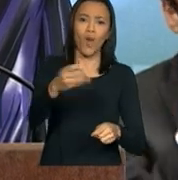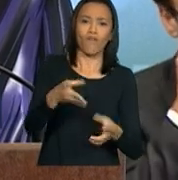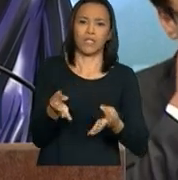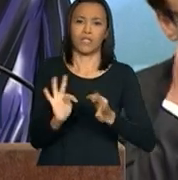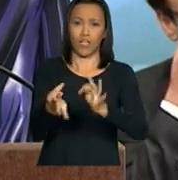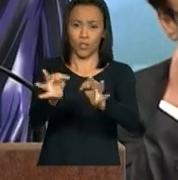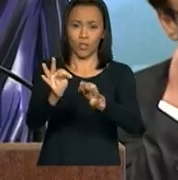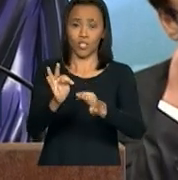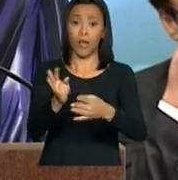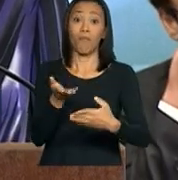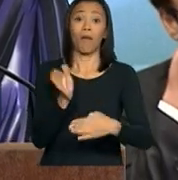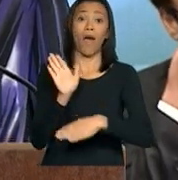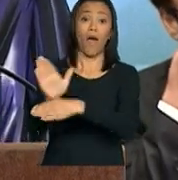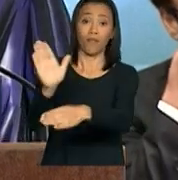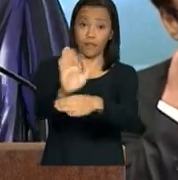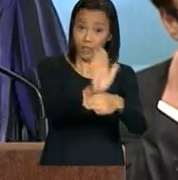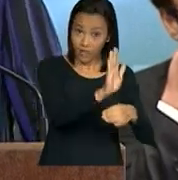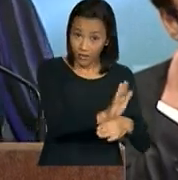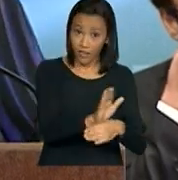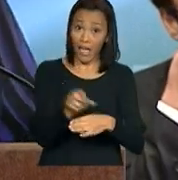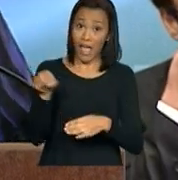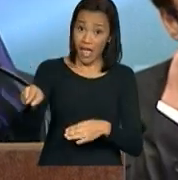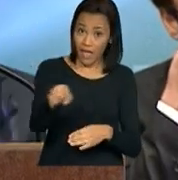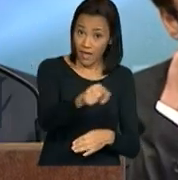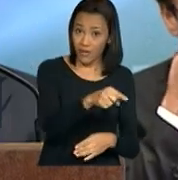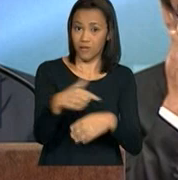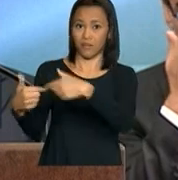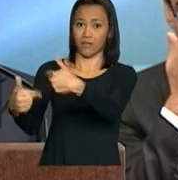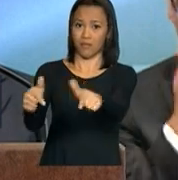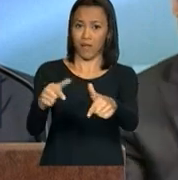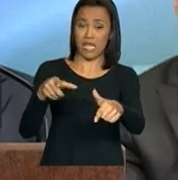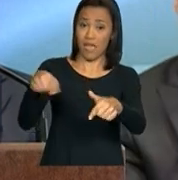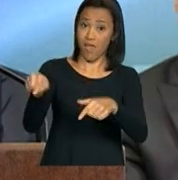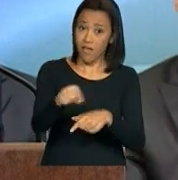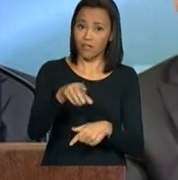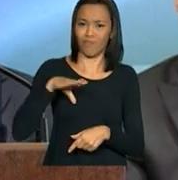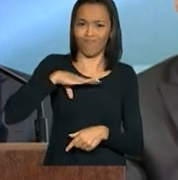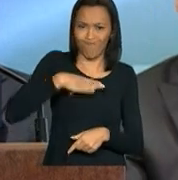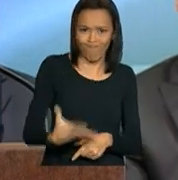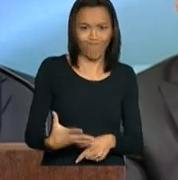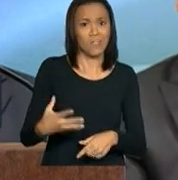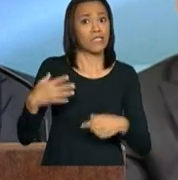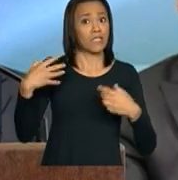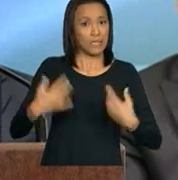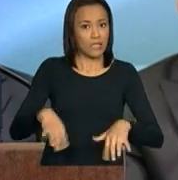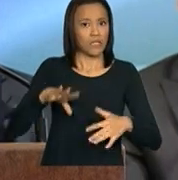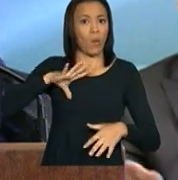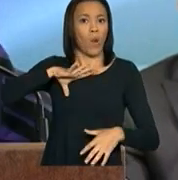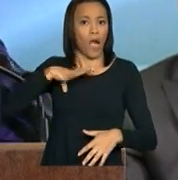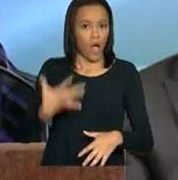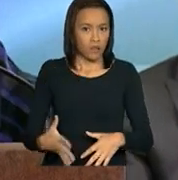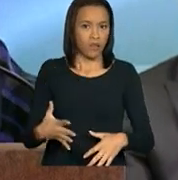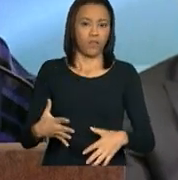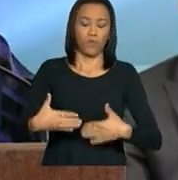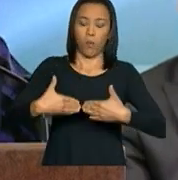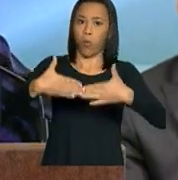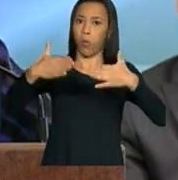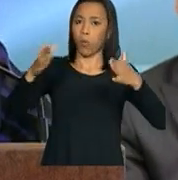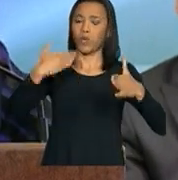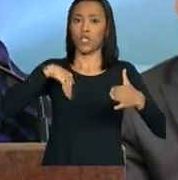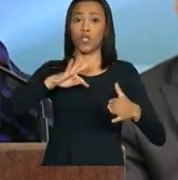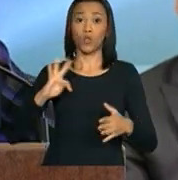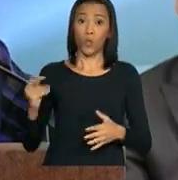esses desafios como vocês podem perceber são são grandes esses Desafios que nós todos Vamos